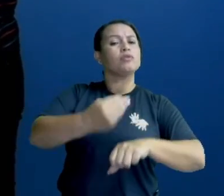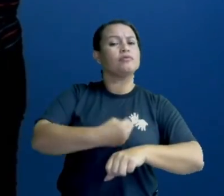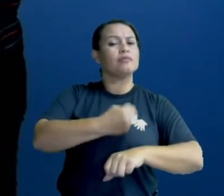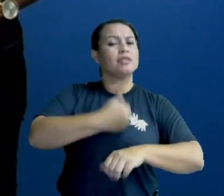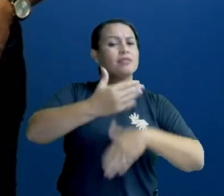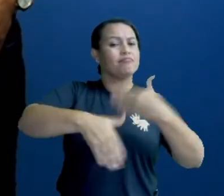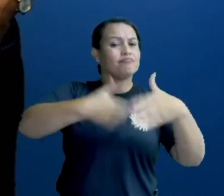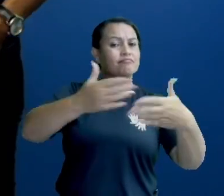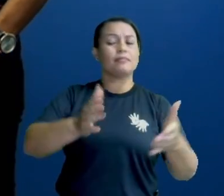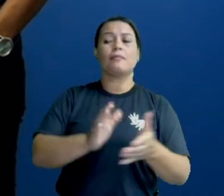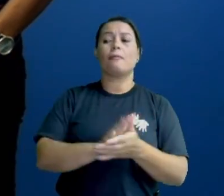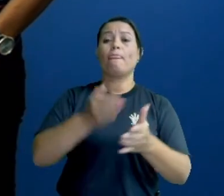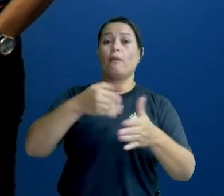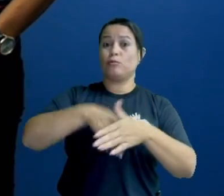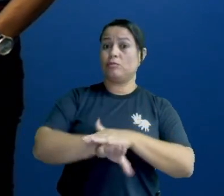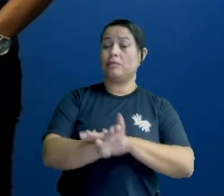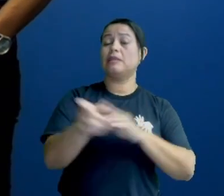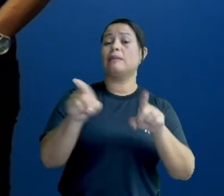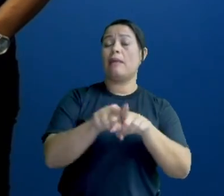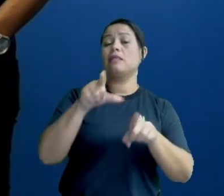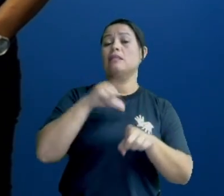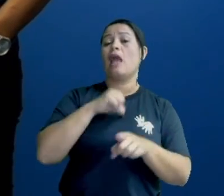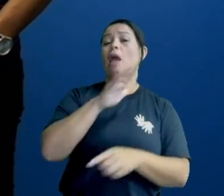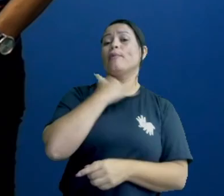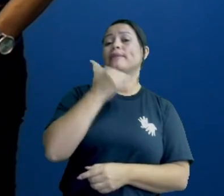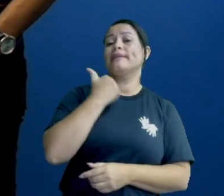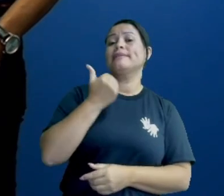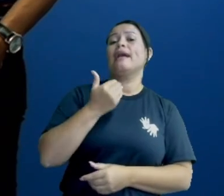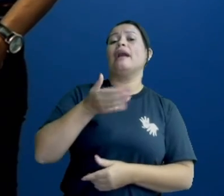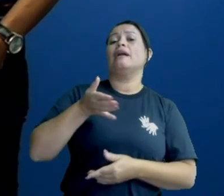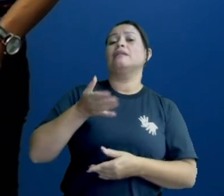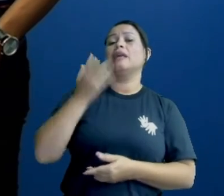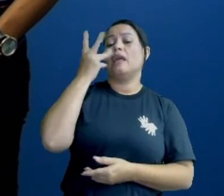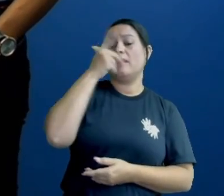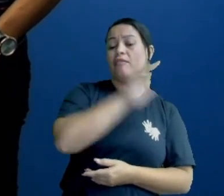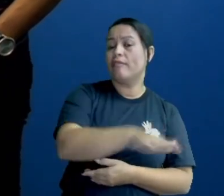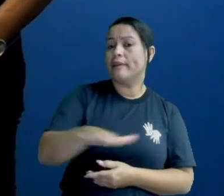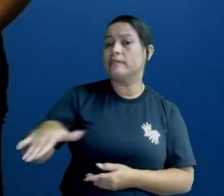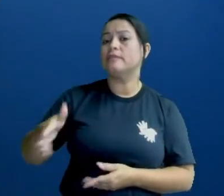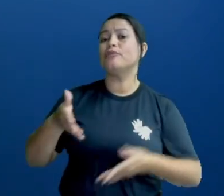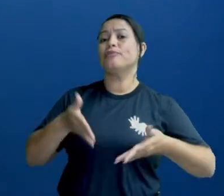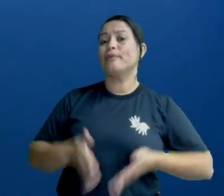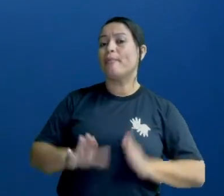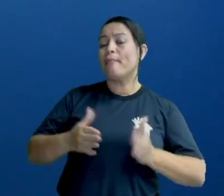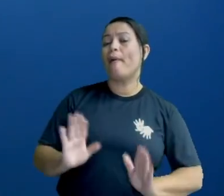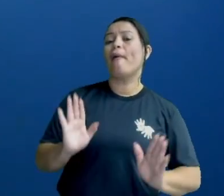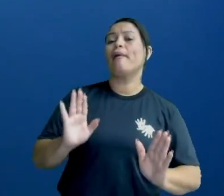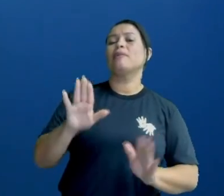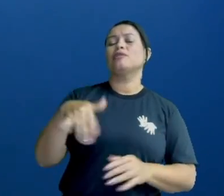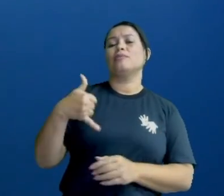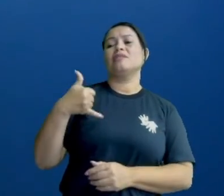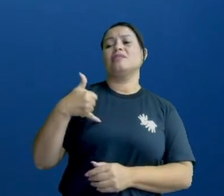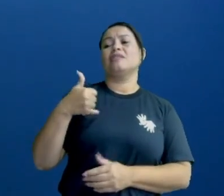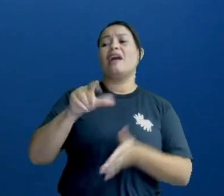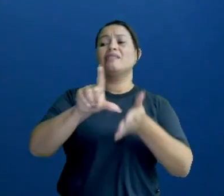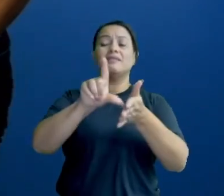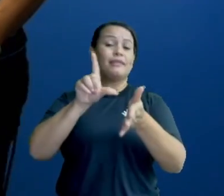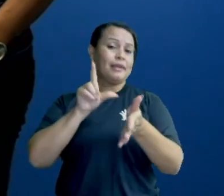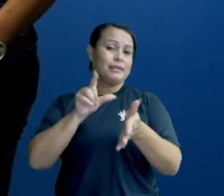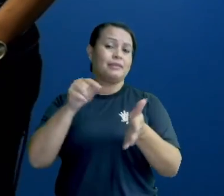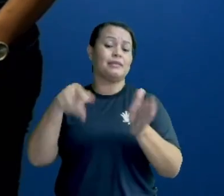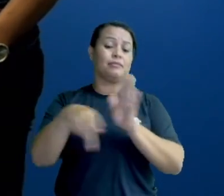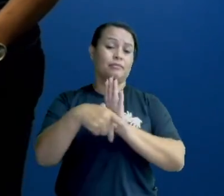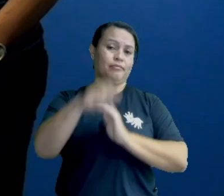pessoas, tá? A mortalidade infantil, que seria o número de crianças que morrem até completar 1 ano de idade, e no caso do Brasil, essa mortalidade